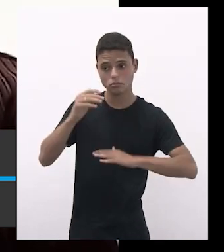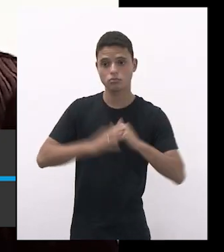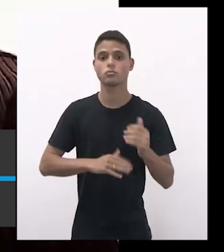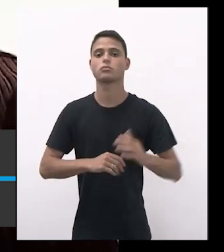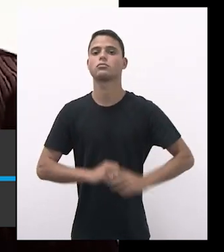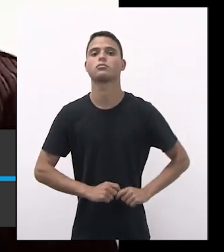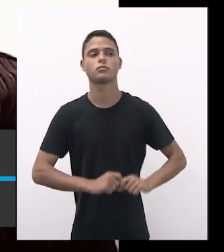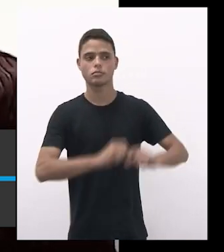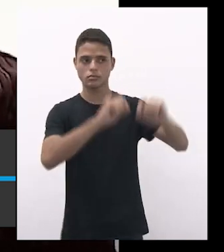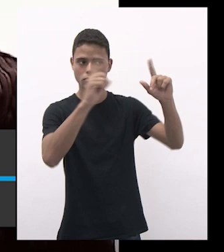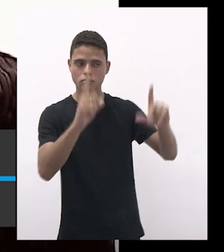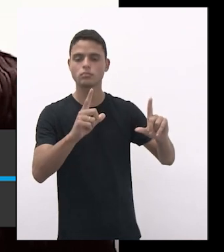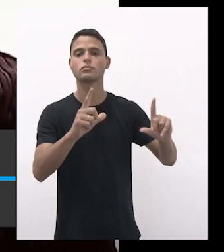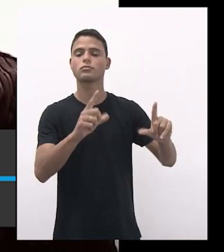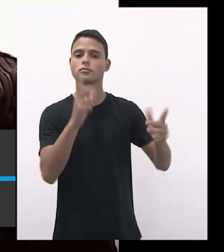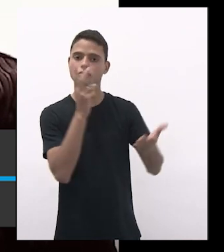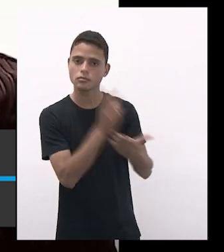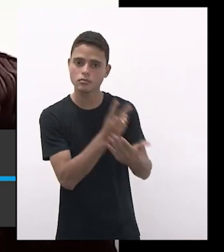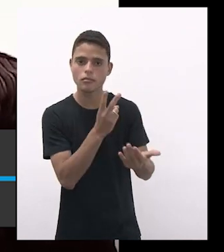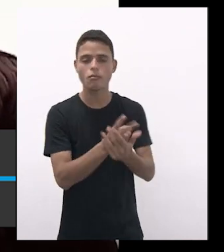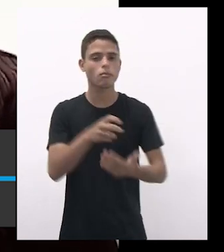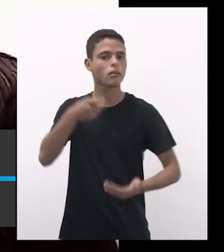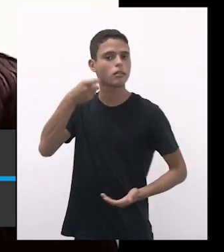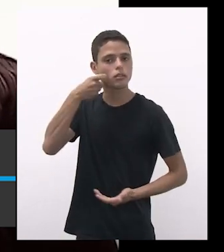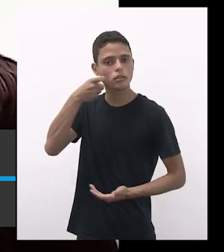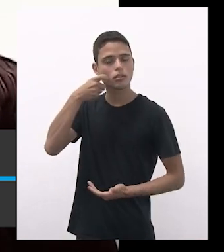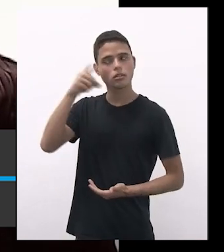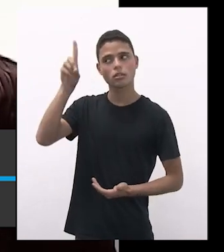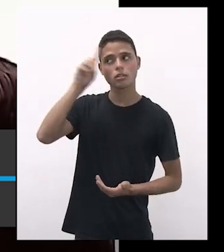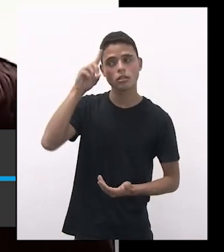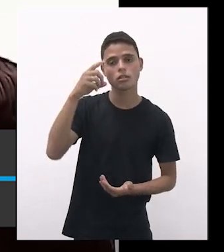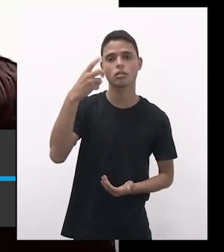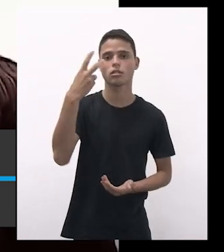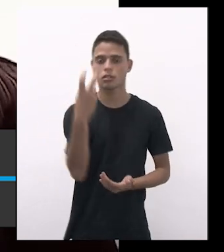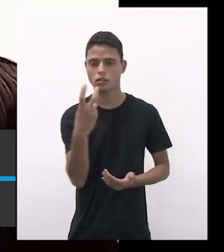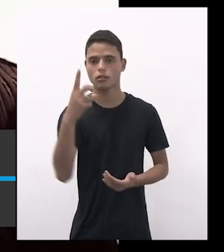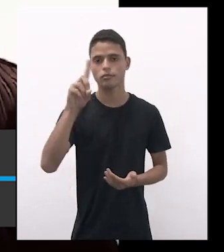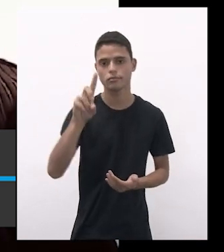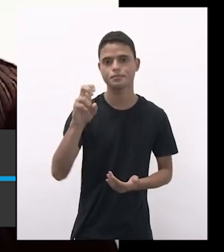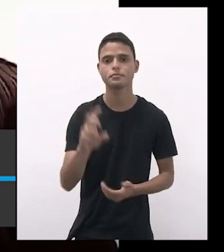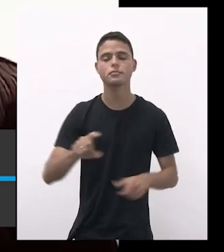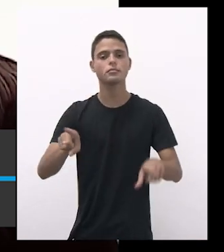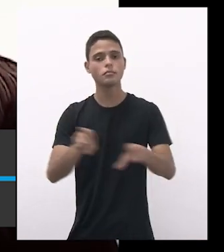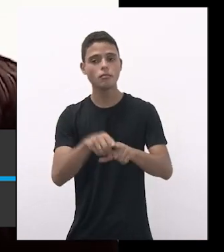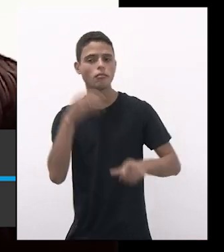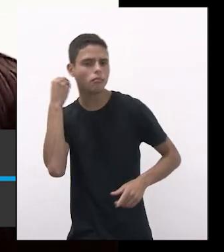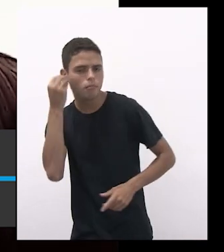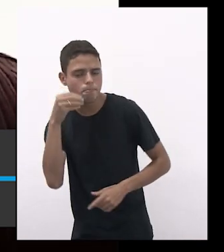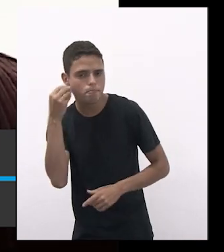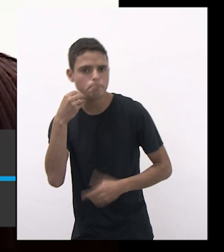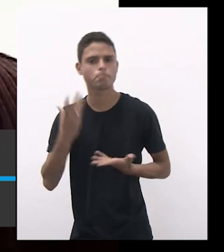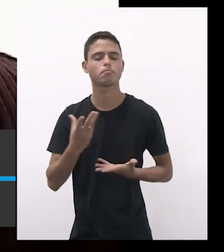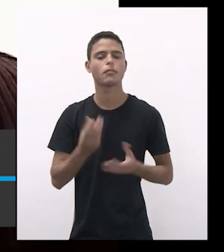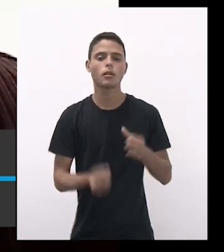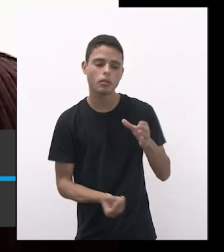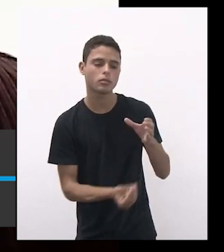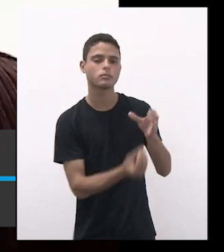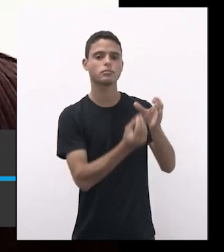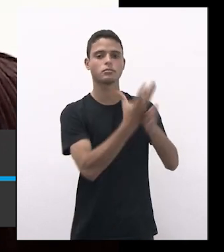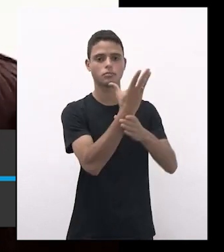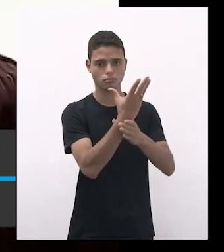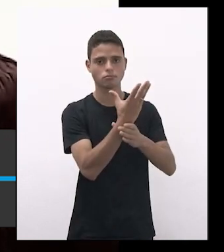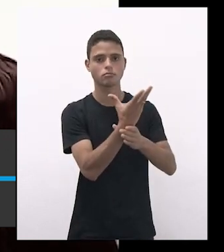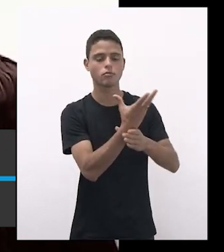ar às quintas-feiras, a cada 15 dias. Aqui vocês vão conhecer experiências sobre a criação